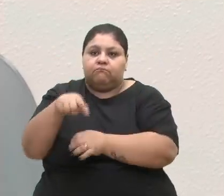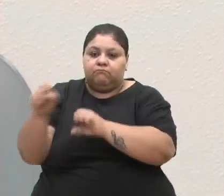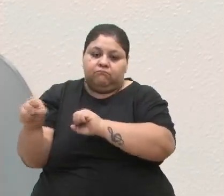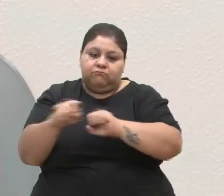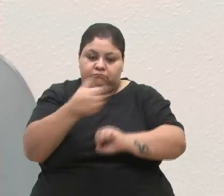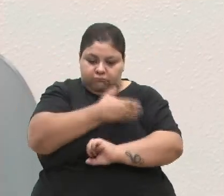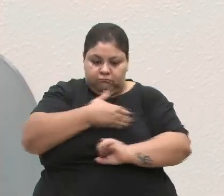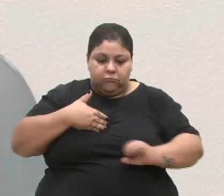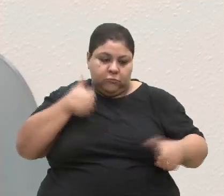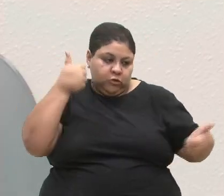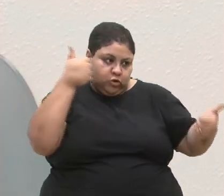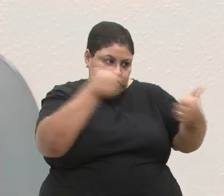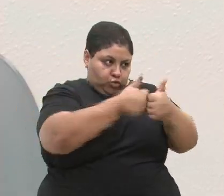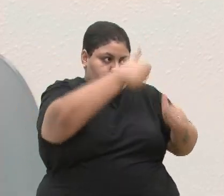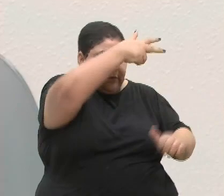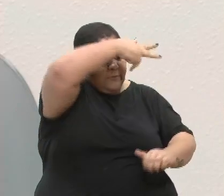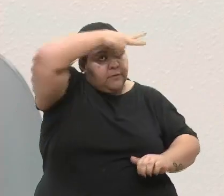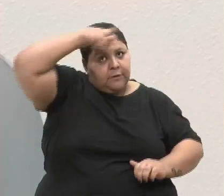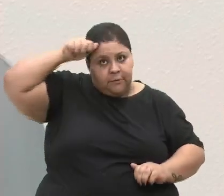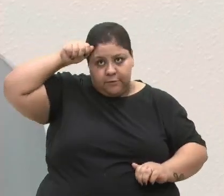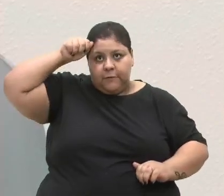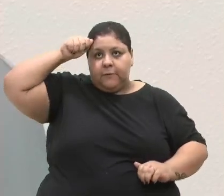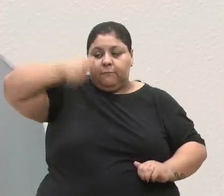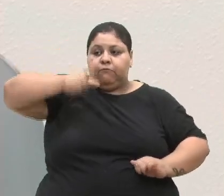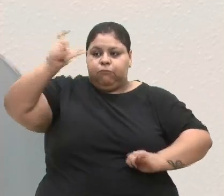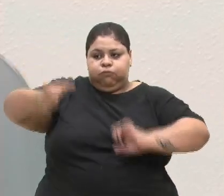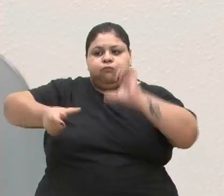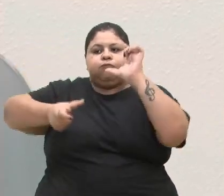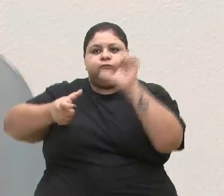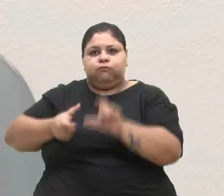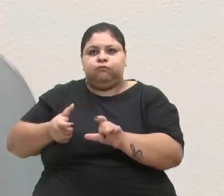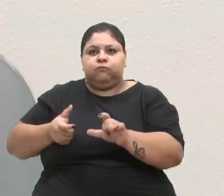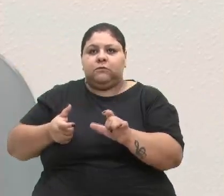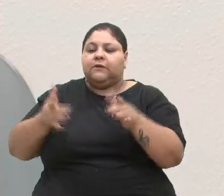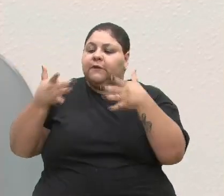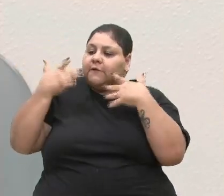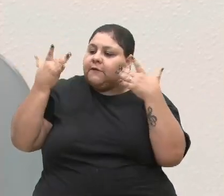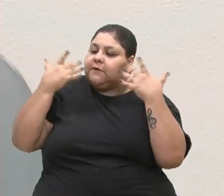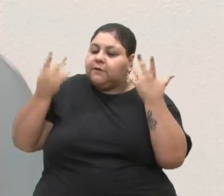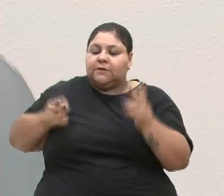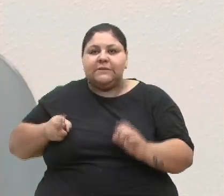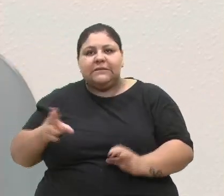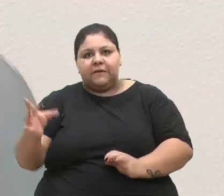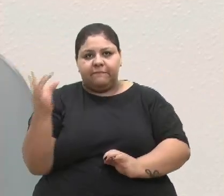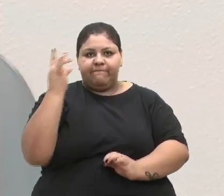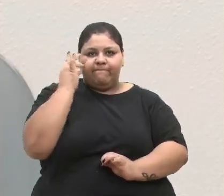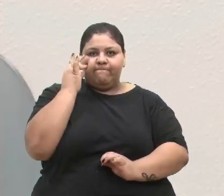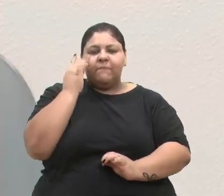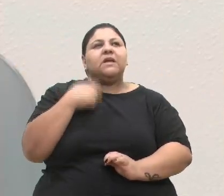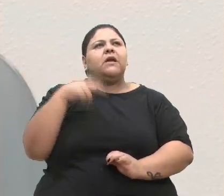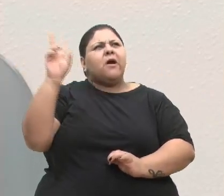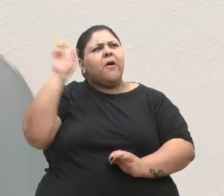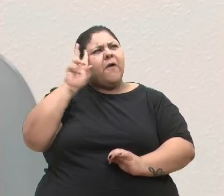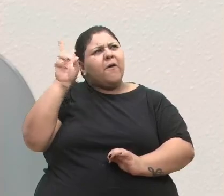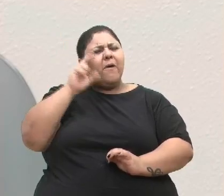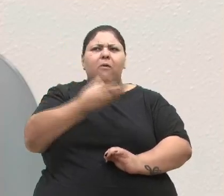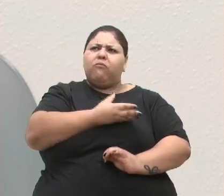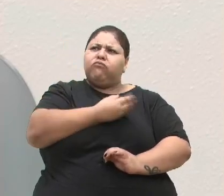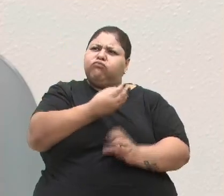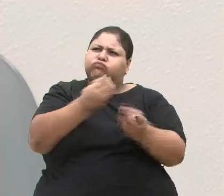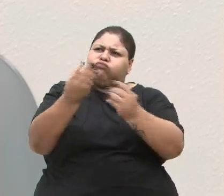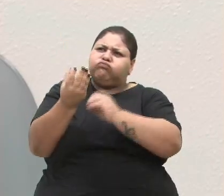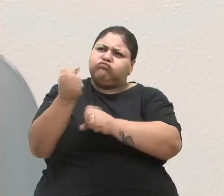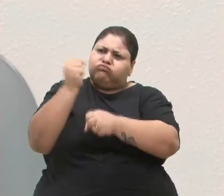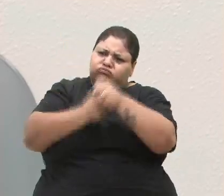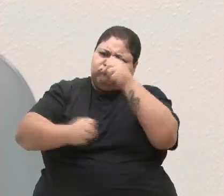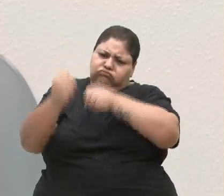aqui do ladinho, que era a prefeitura, né? Era uma pessoa carismática, uma pessoa que estava ali sempre presente. E me lembro, há muitos e muitos anos